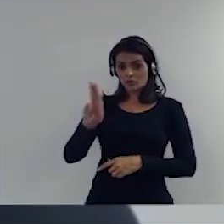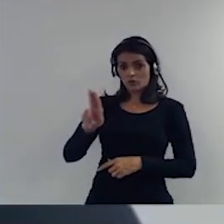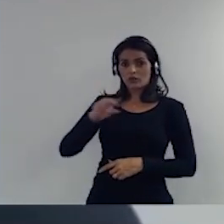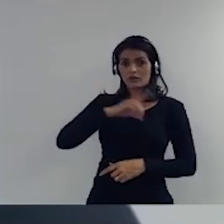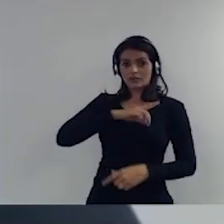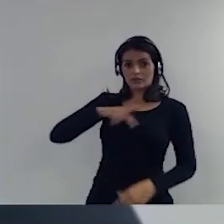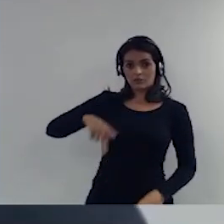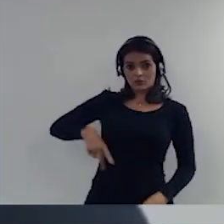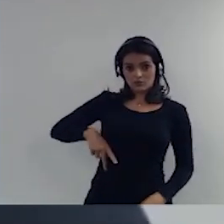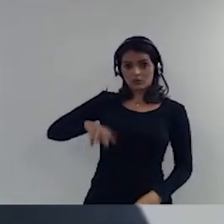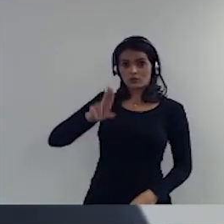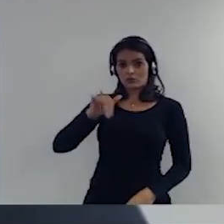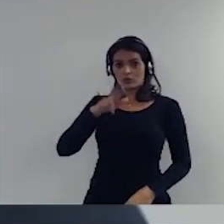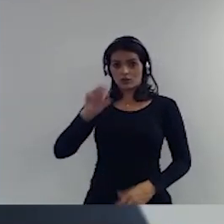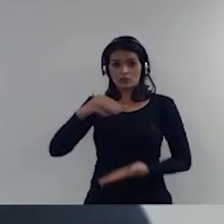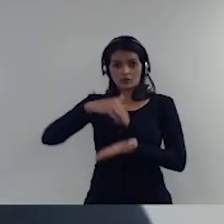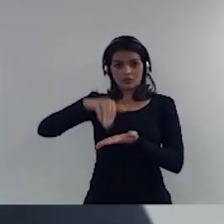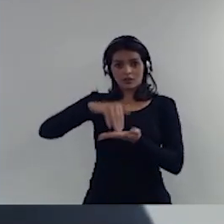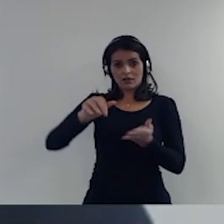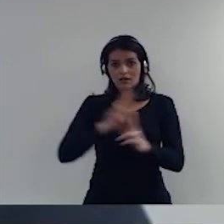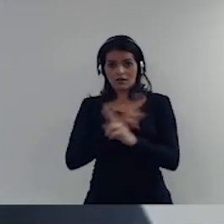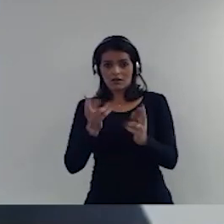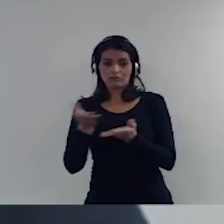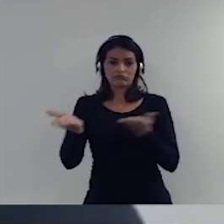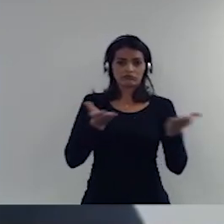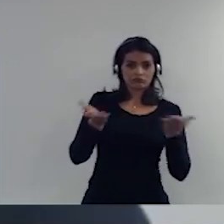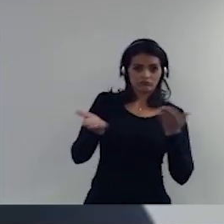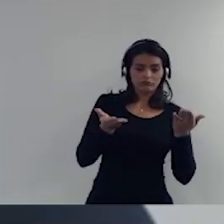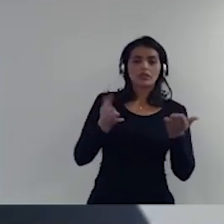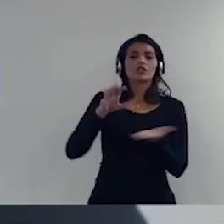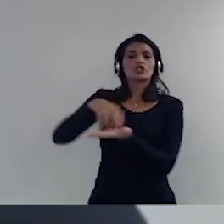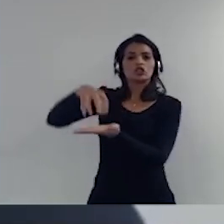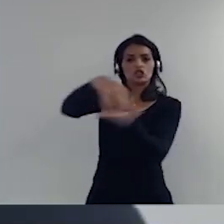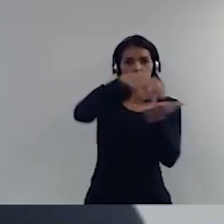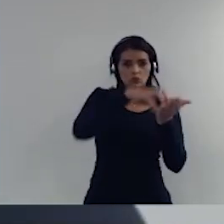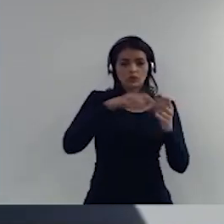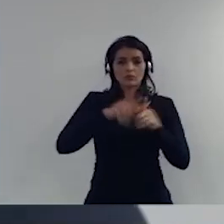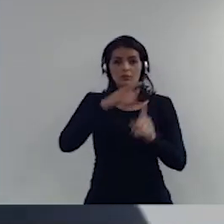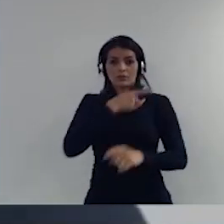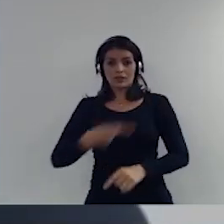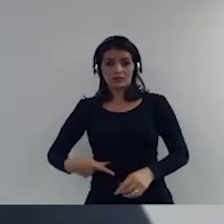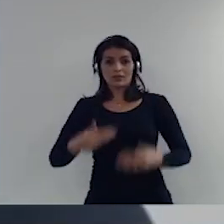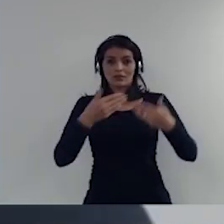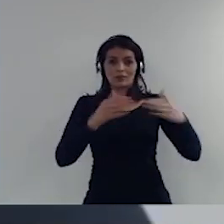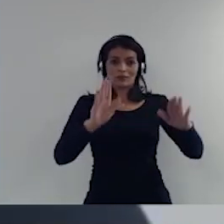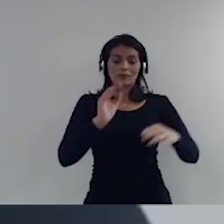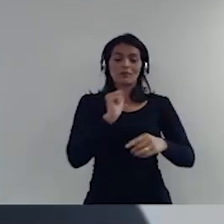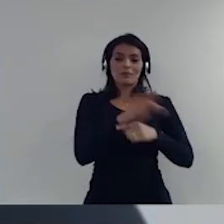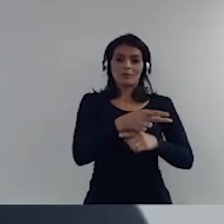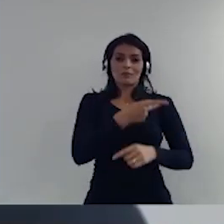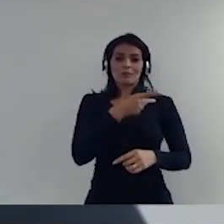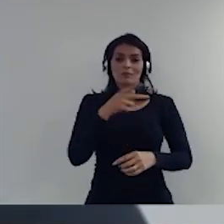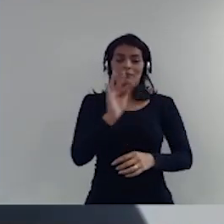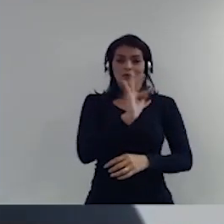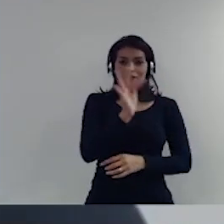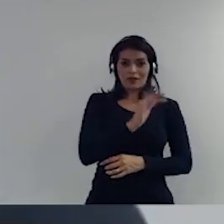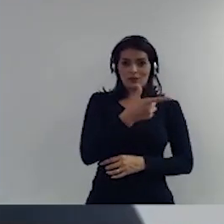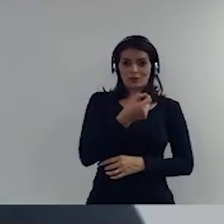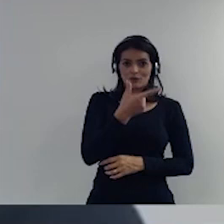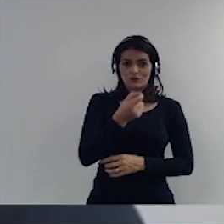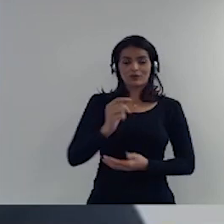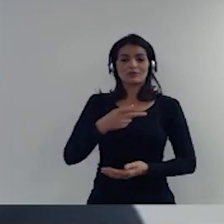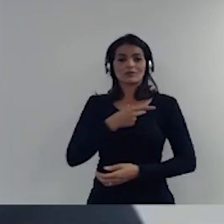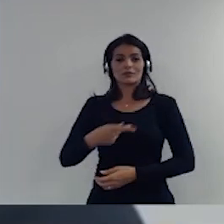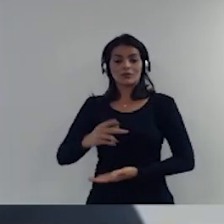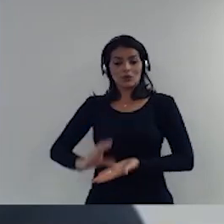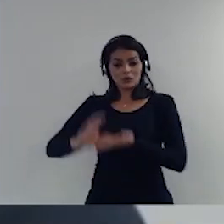da União, como secretário de Articulação Institucional, quanto agora presidindo, desde fevereiro de 2020, presidindo o Conselho Nacional